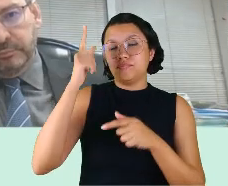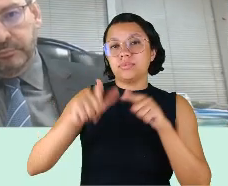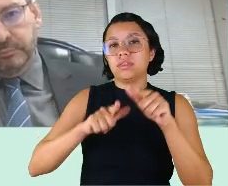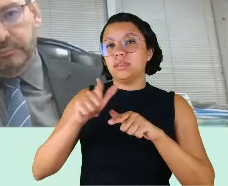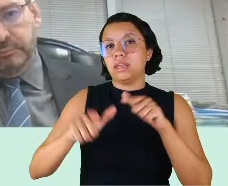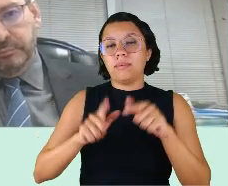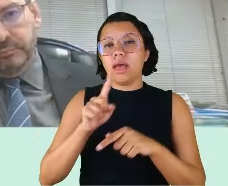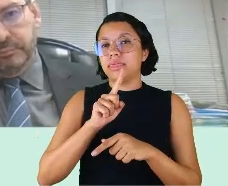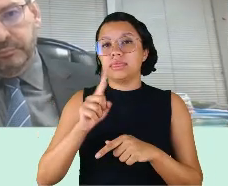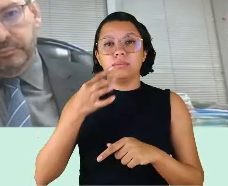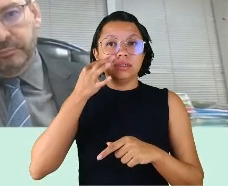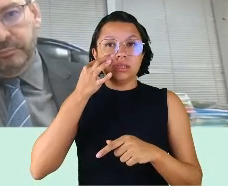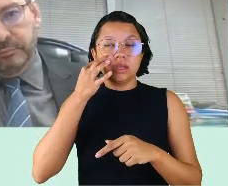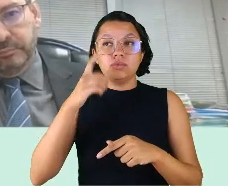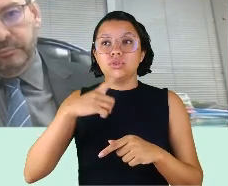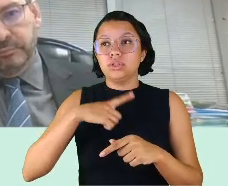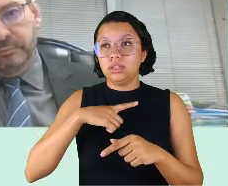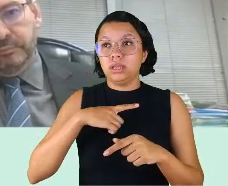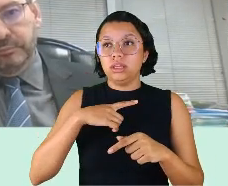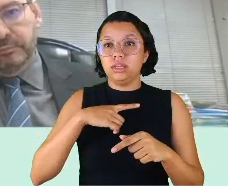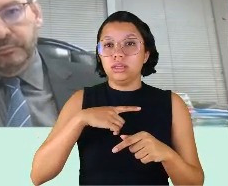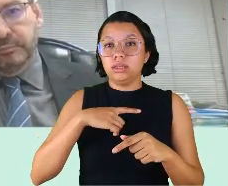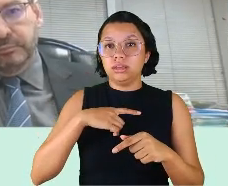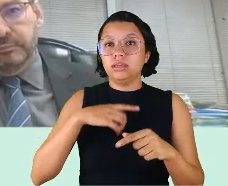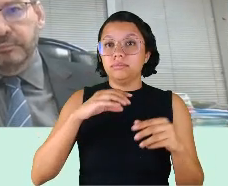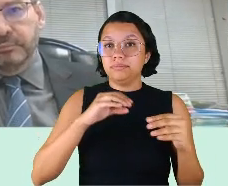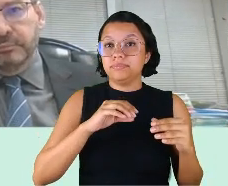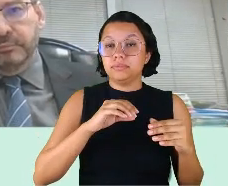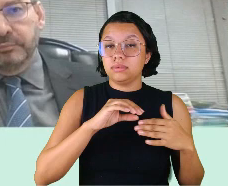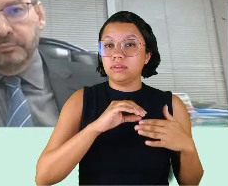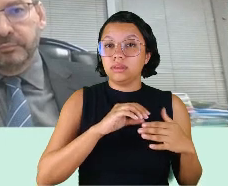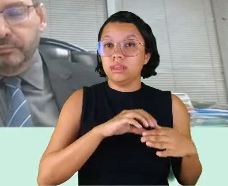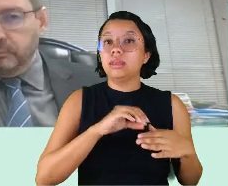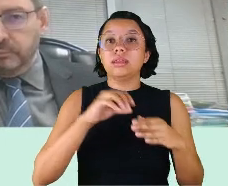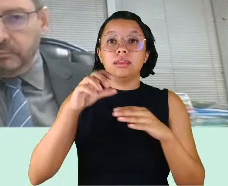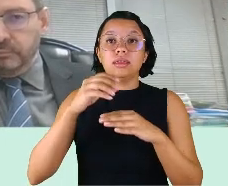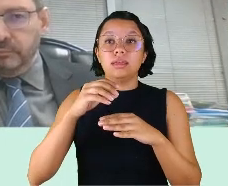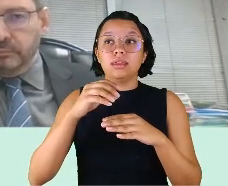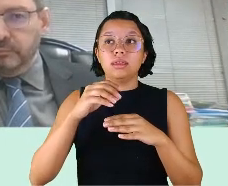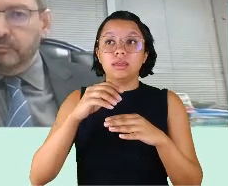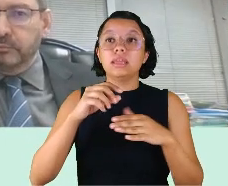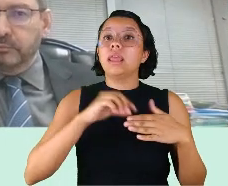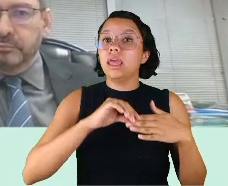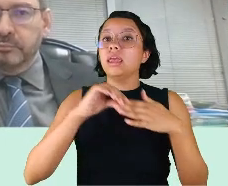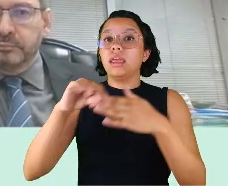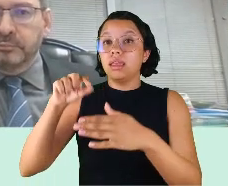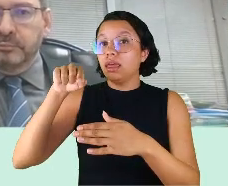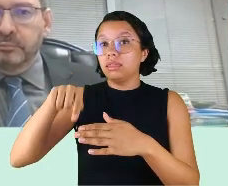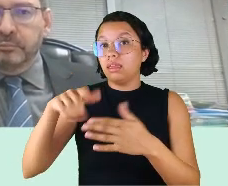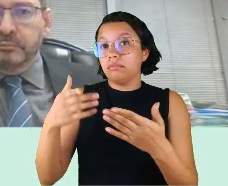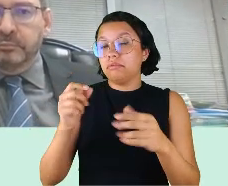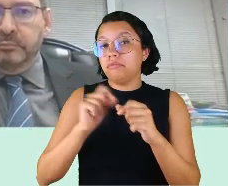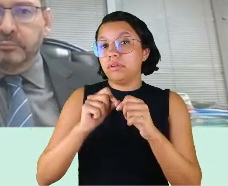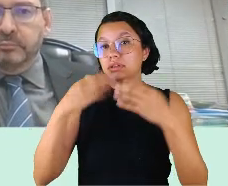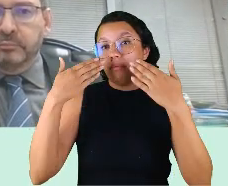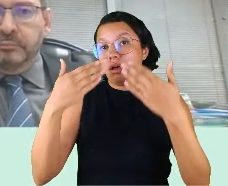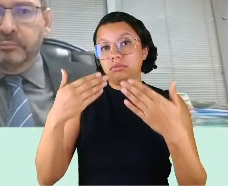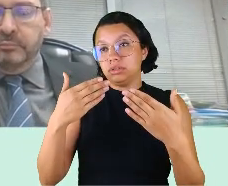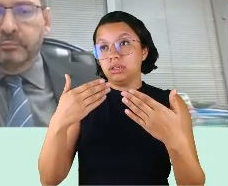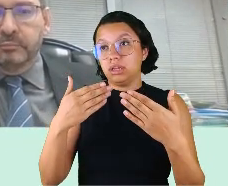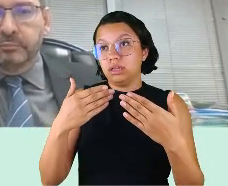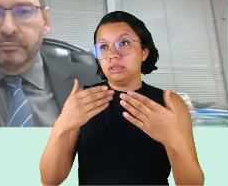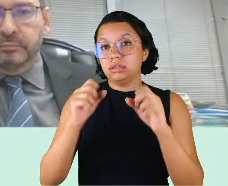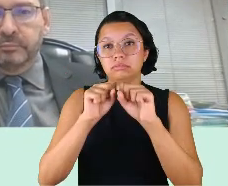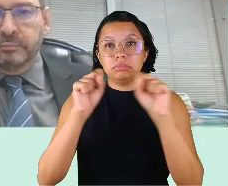no trabalho não presencial, de ter que se deslocar e ir presencialmente lá por N razões. Você pode ter que fazer uma audiência e